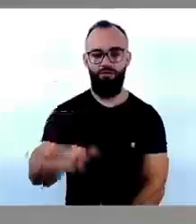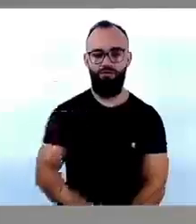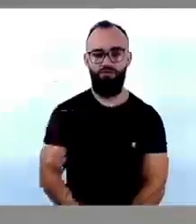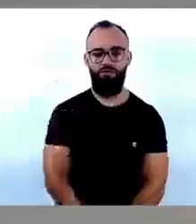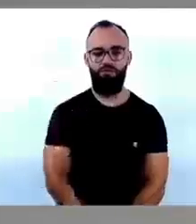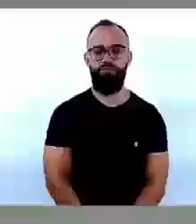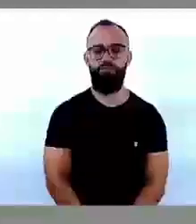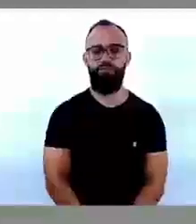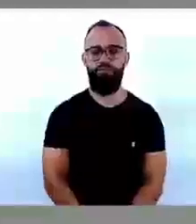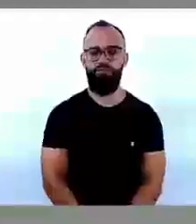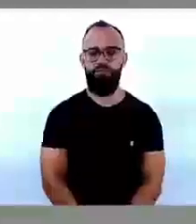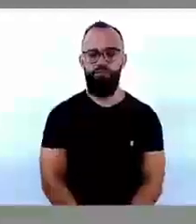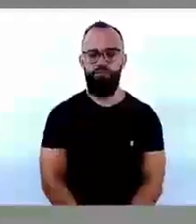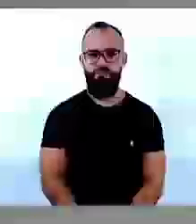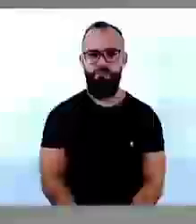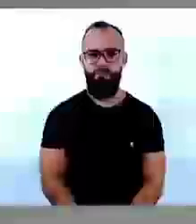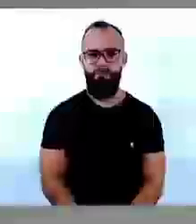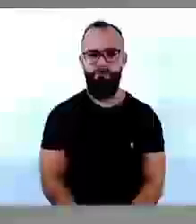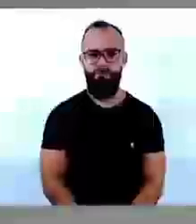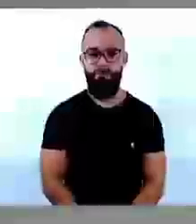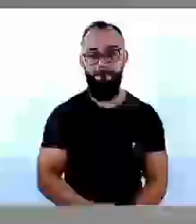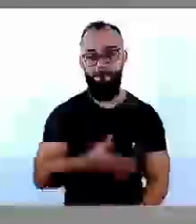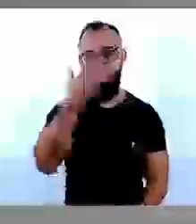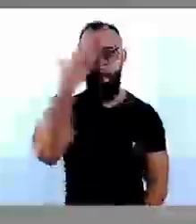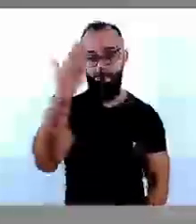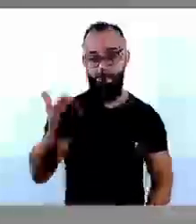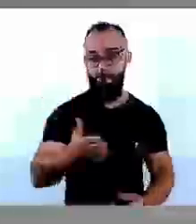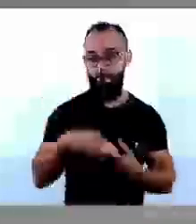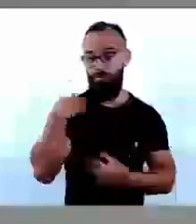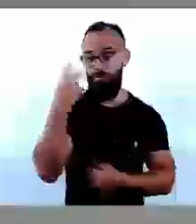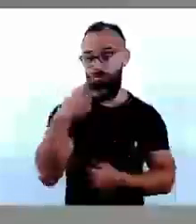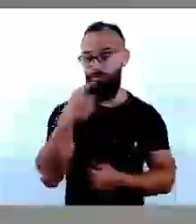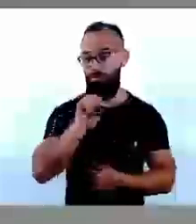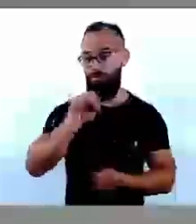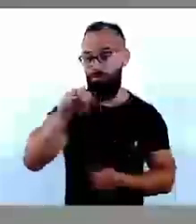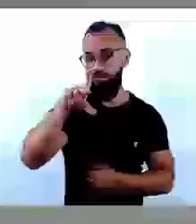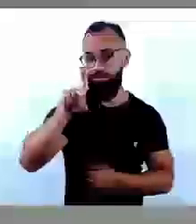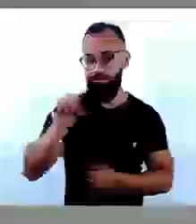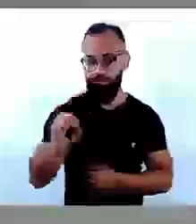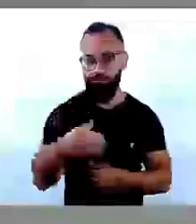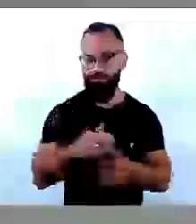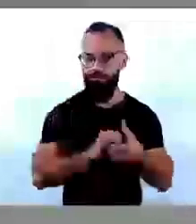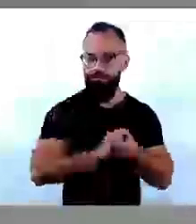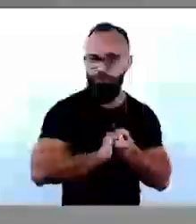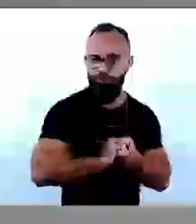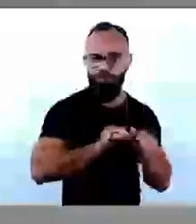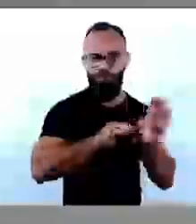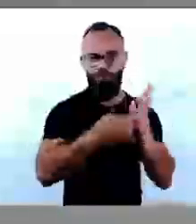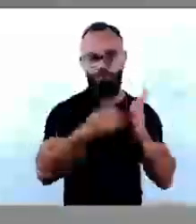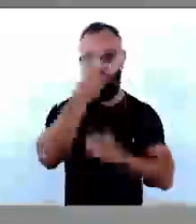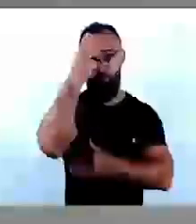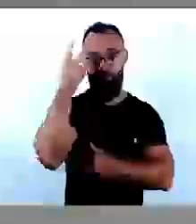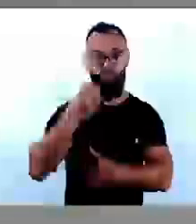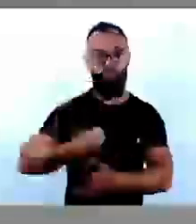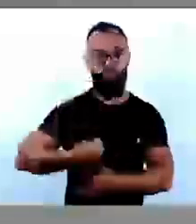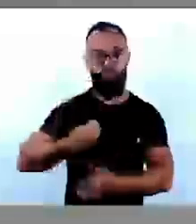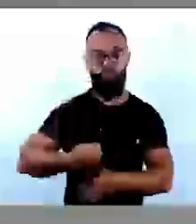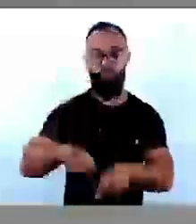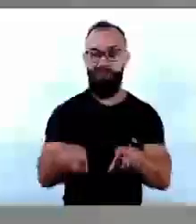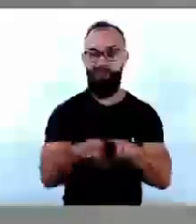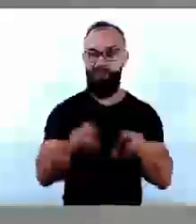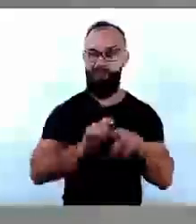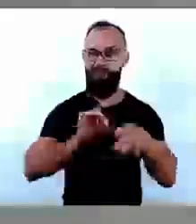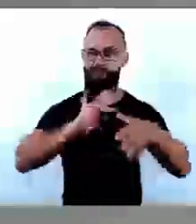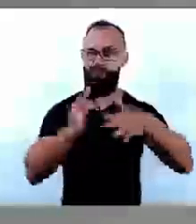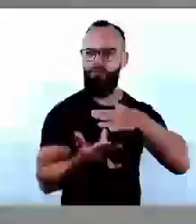Obrigado Vereador Sandro cumprimentar todos os presentes cumprimentar aqui nos assistem pelas redes sociais da